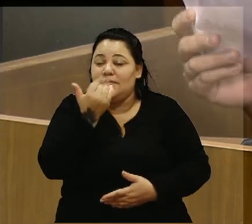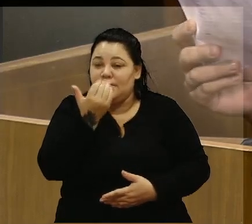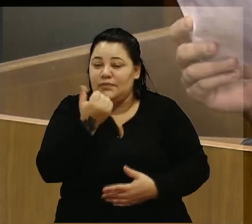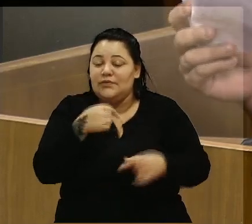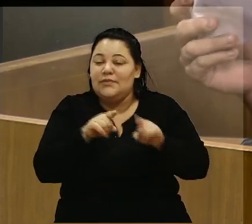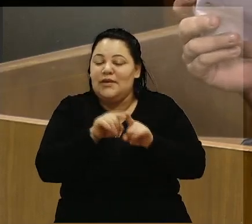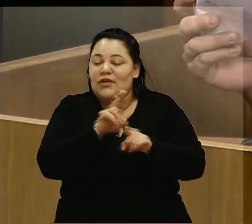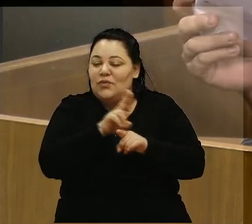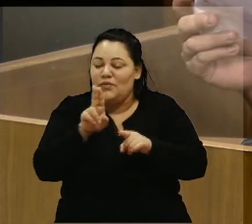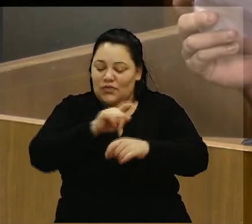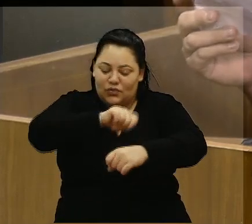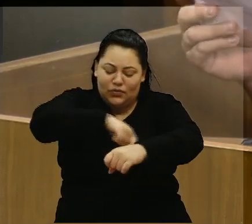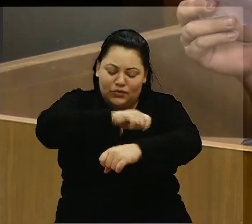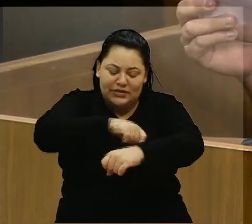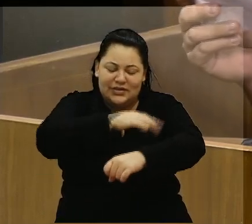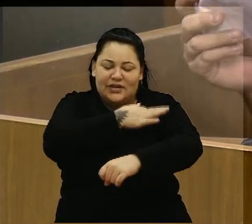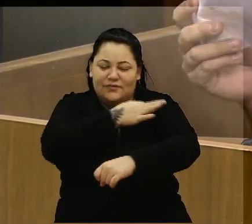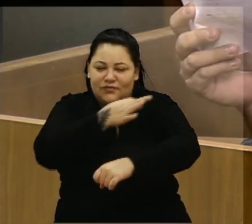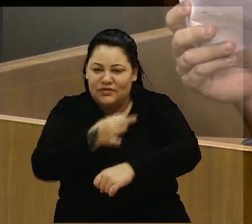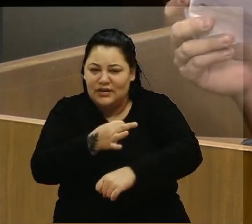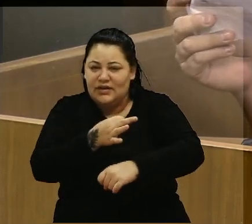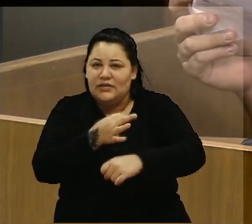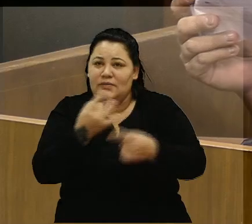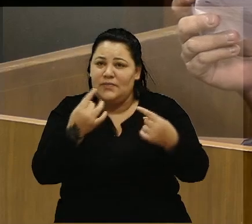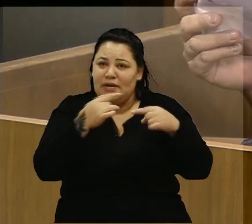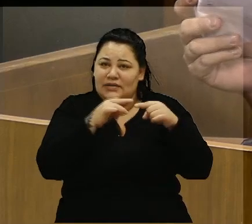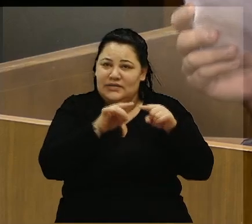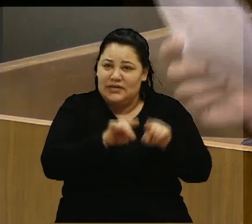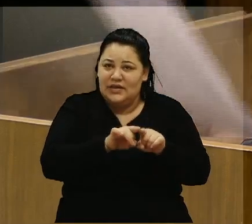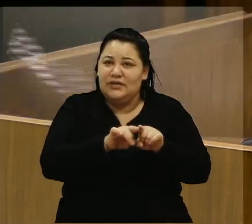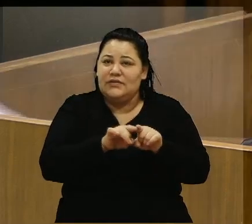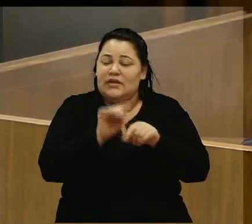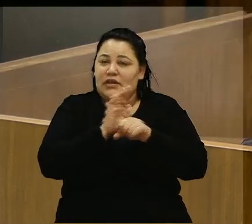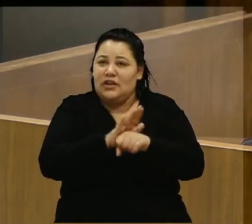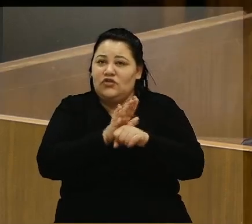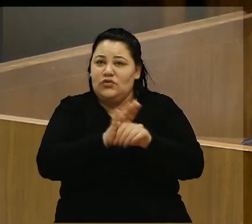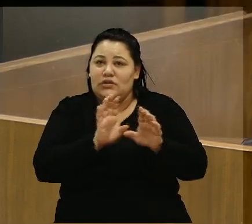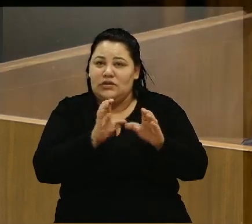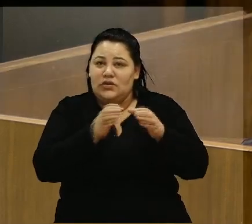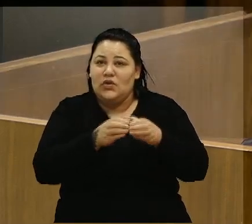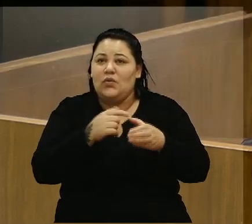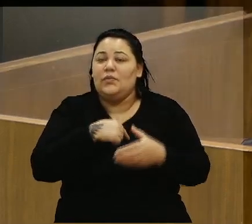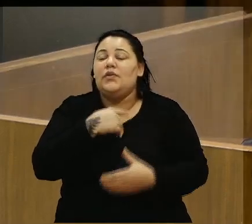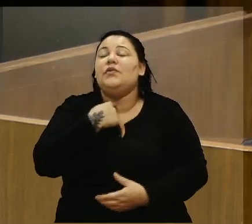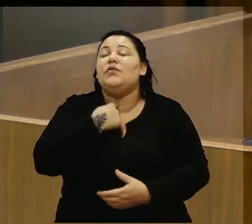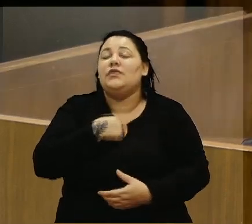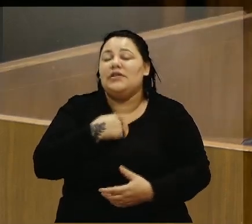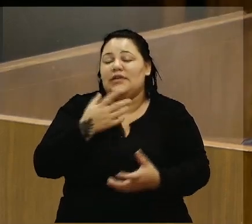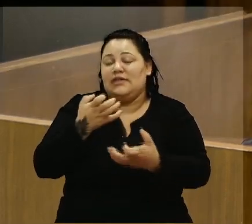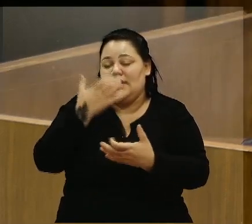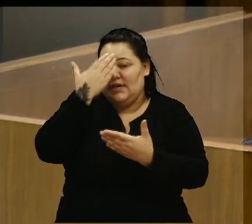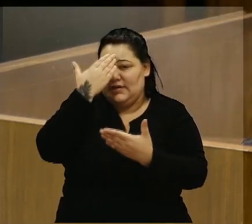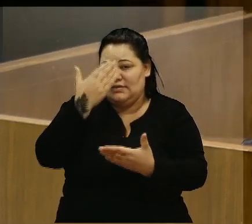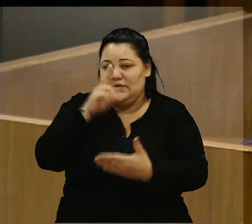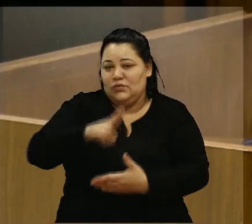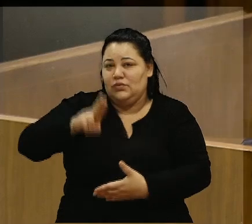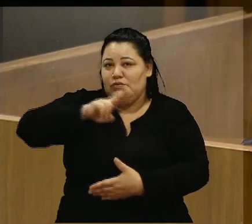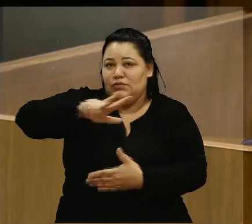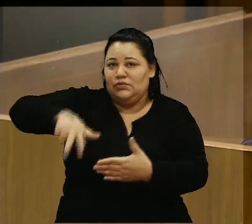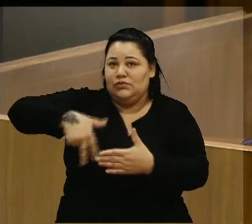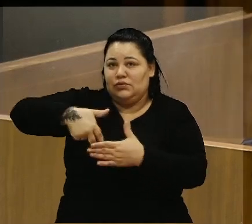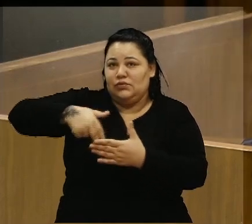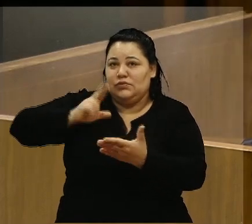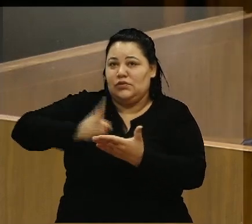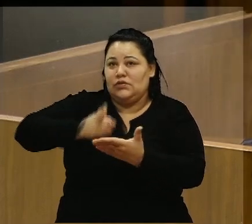cozinhas, voluntários, parceiros, que alimentam essa rede do bem, eu gostaria de agradecer o uso dessa tribuna e